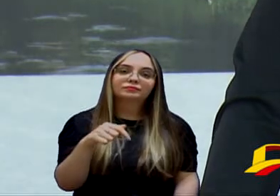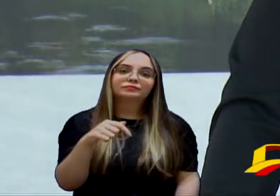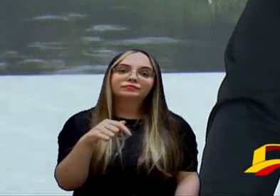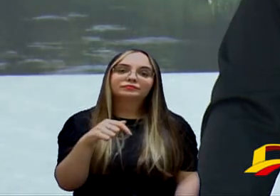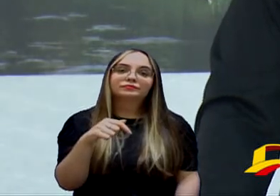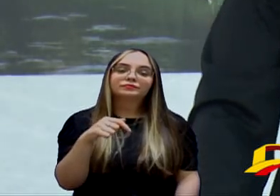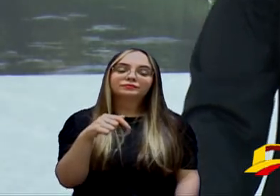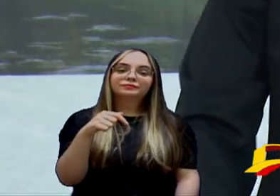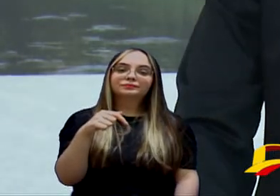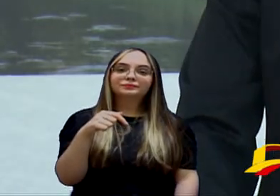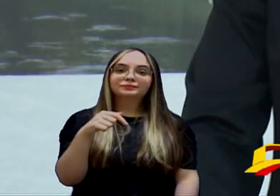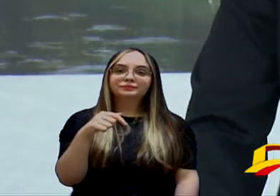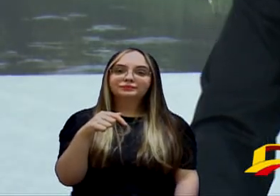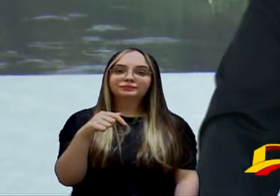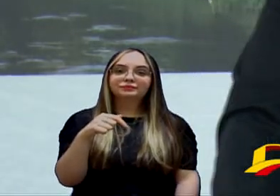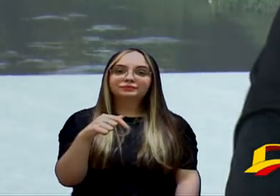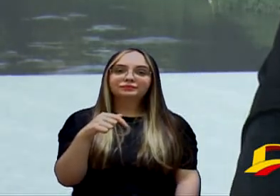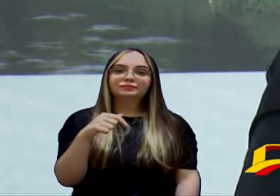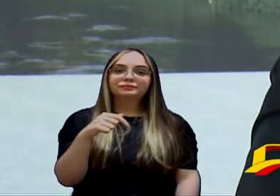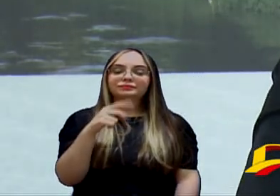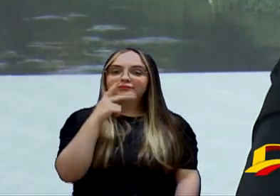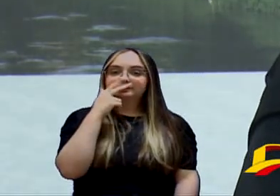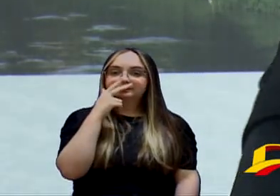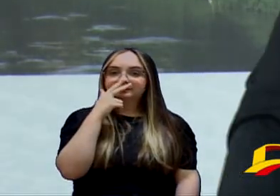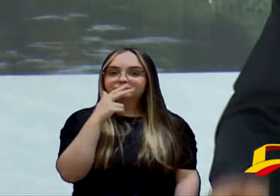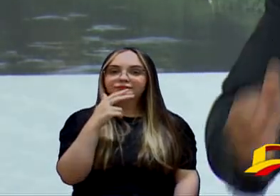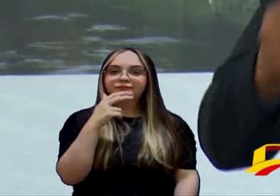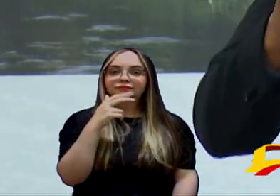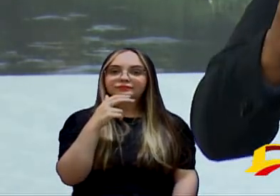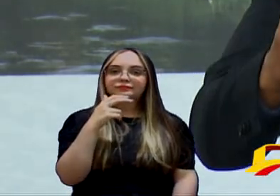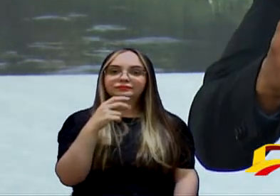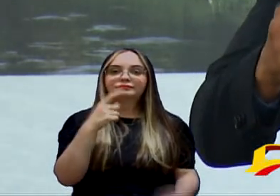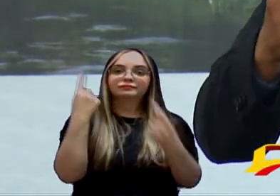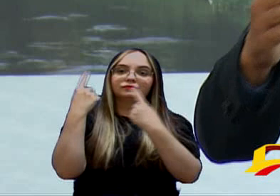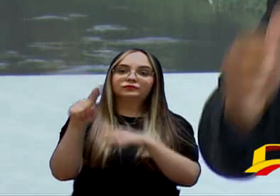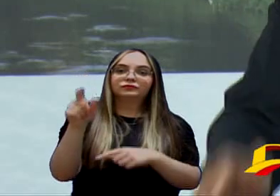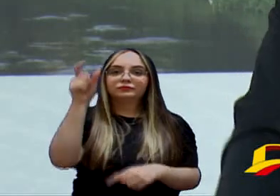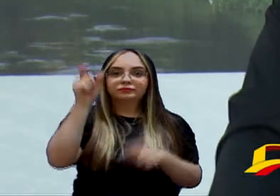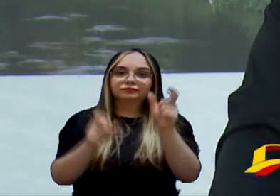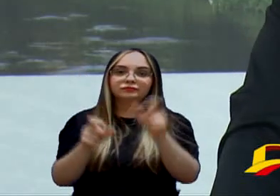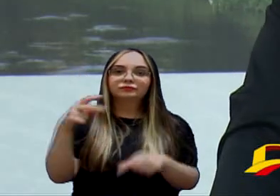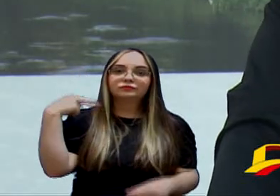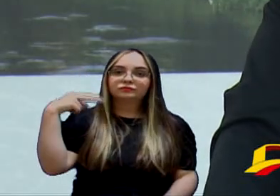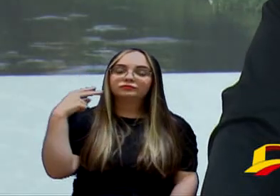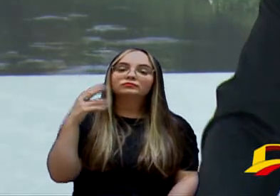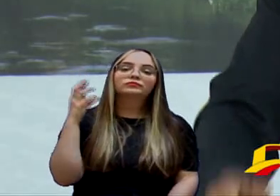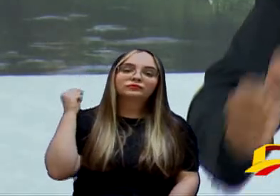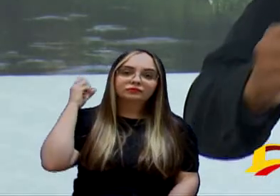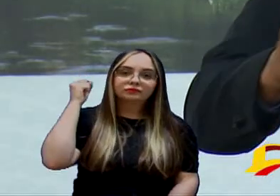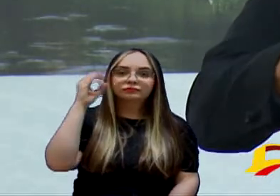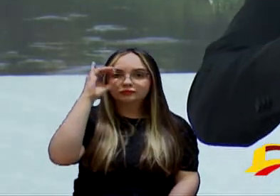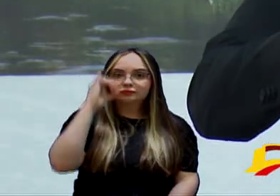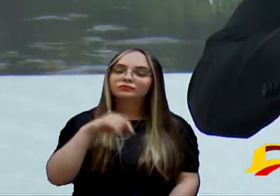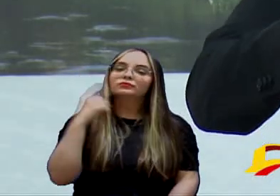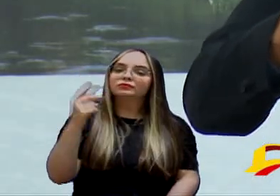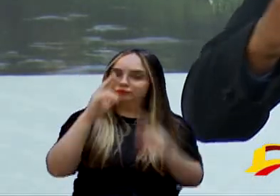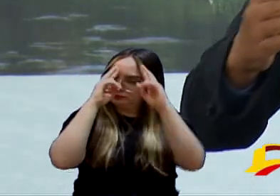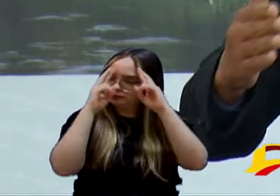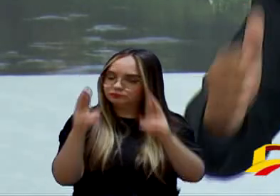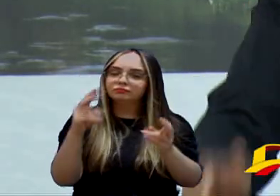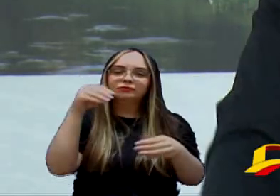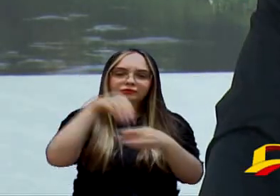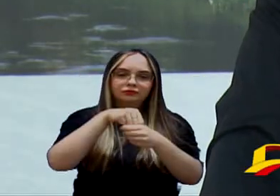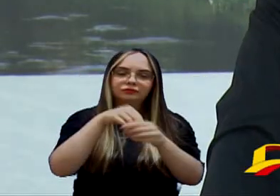totalmente contrário as colegas vereadoras que nós respeitamos sim dentro do